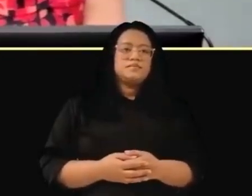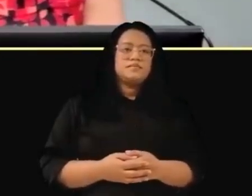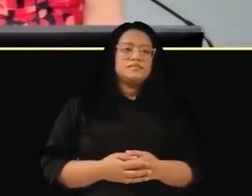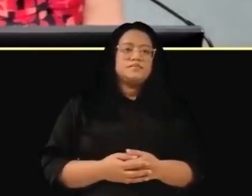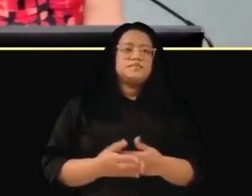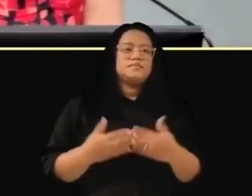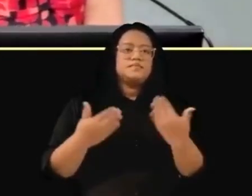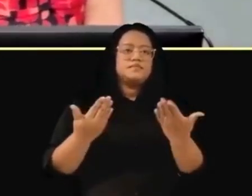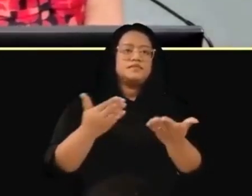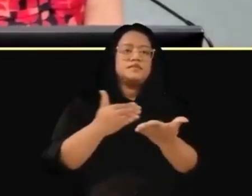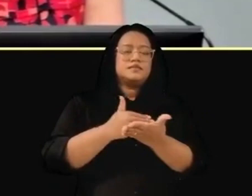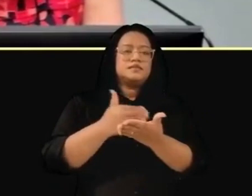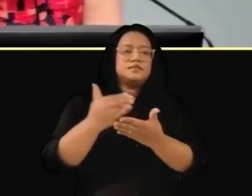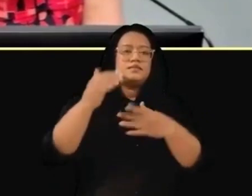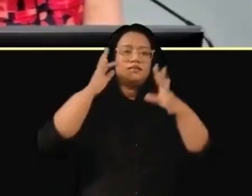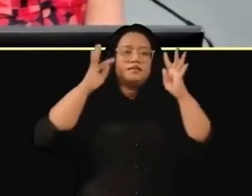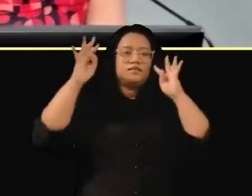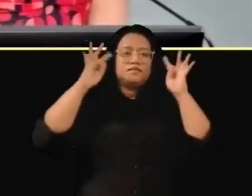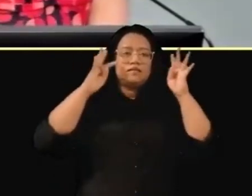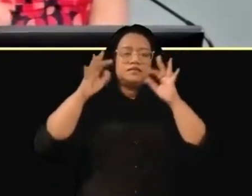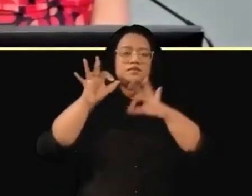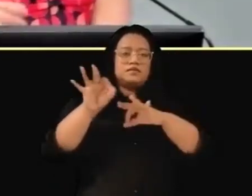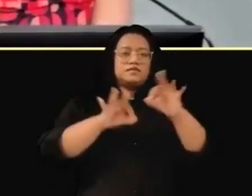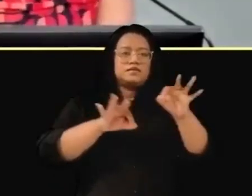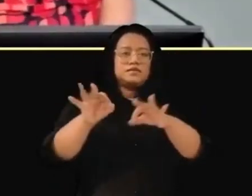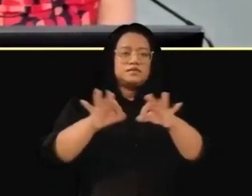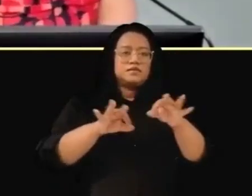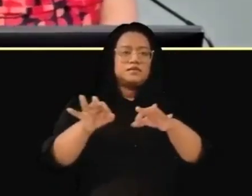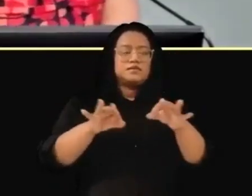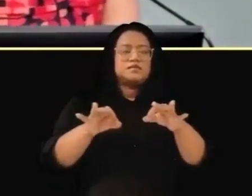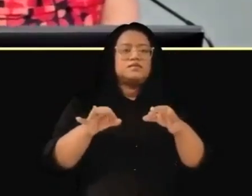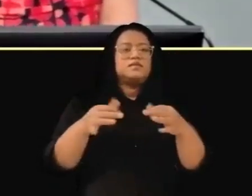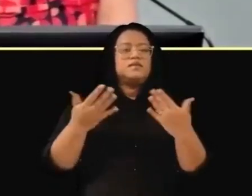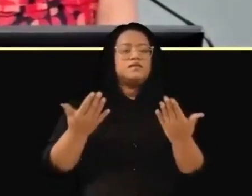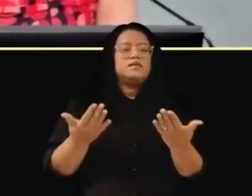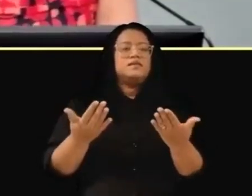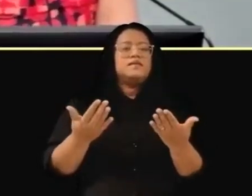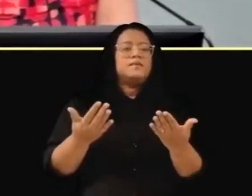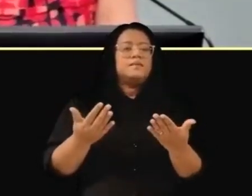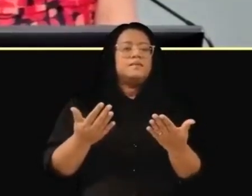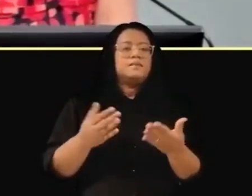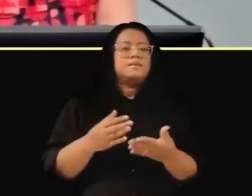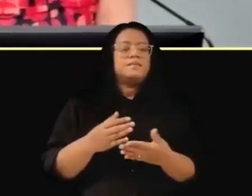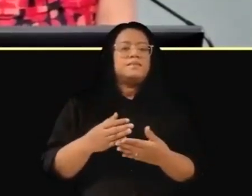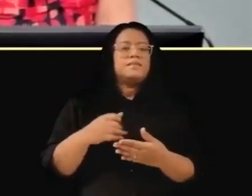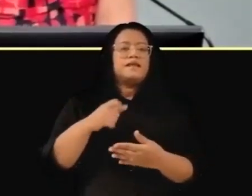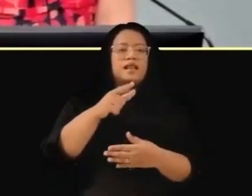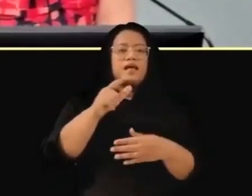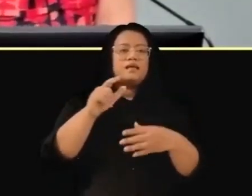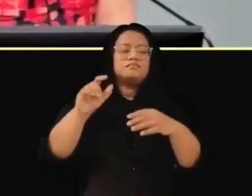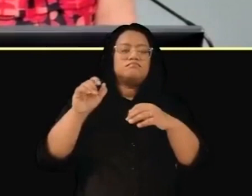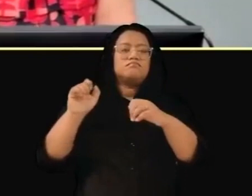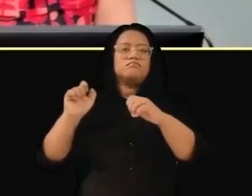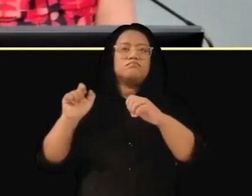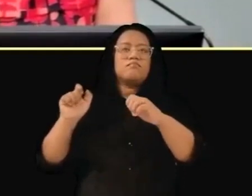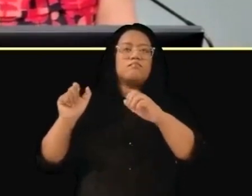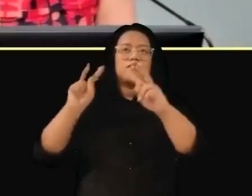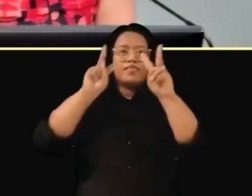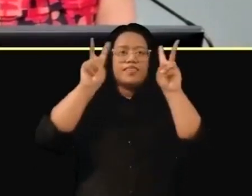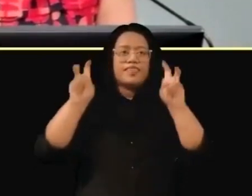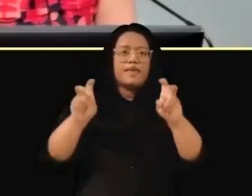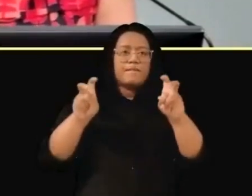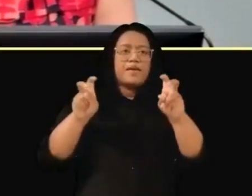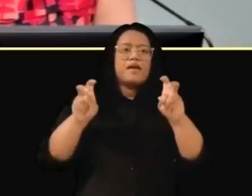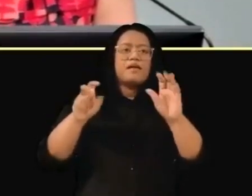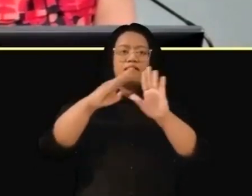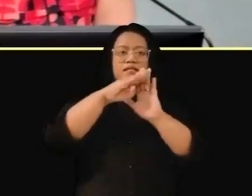a partir dessa reflexão, então, que eu estou fazendo, e até por isso, um dos painéis que nós fizemos questão de inserir,